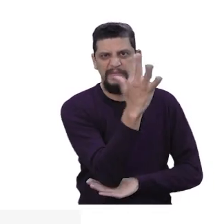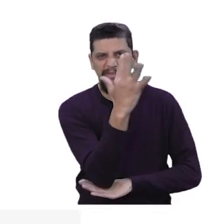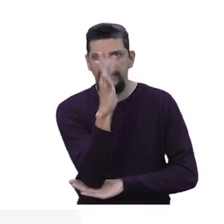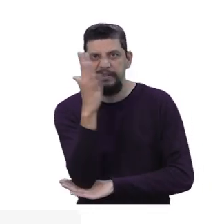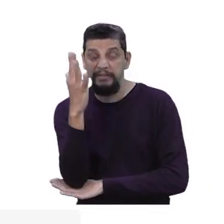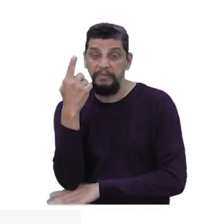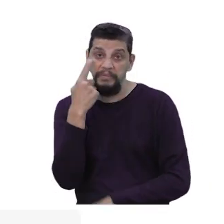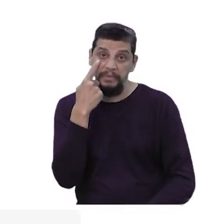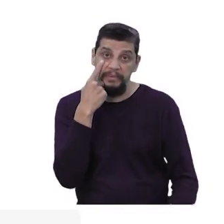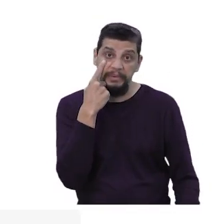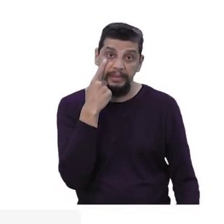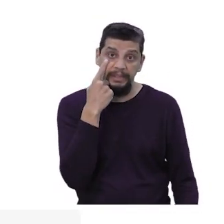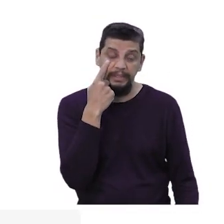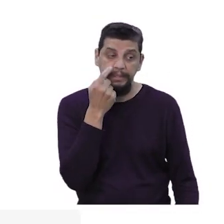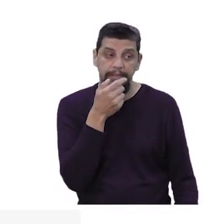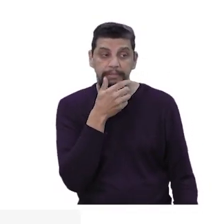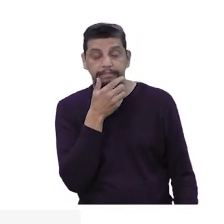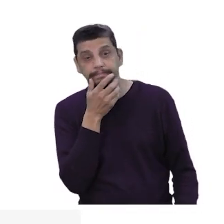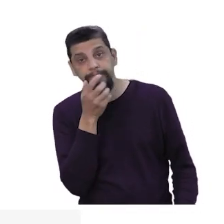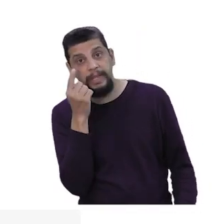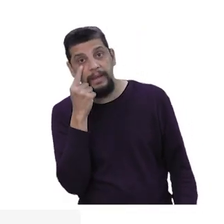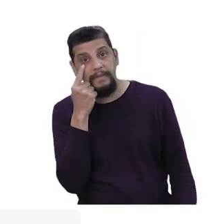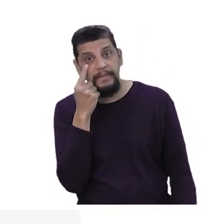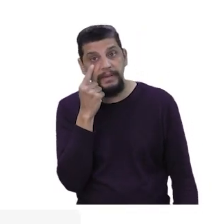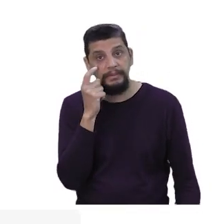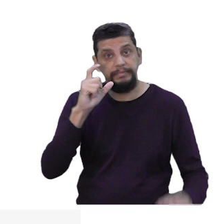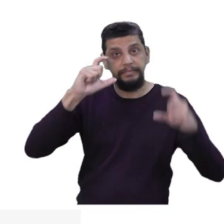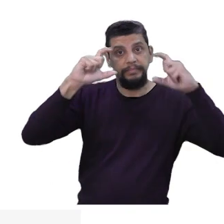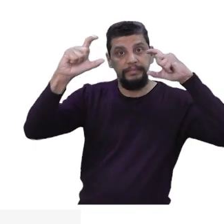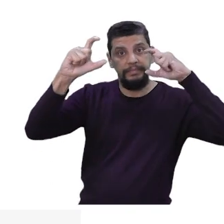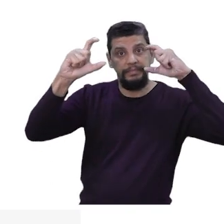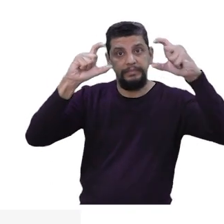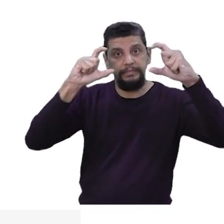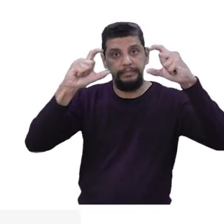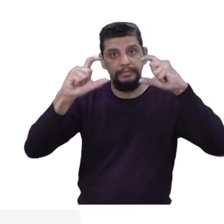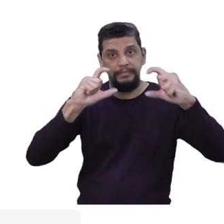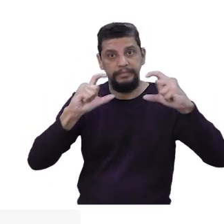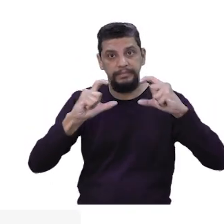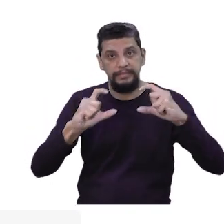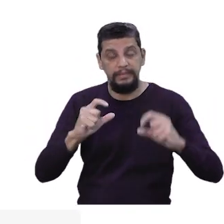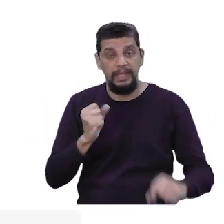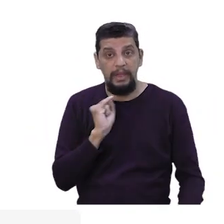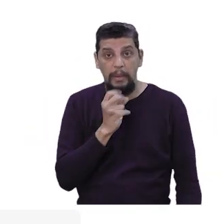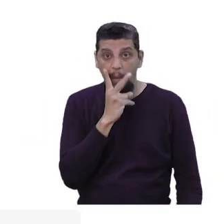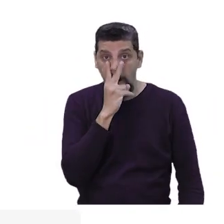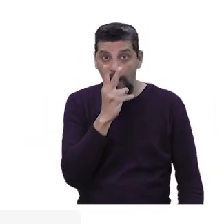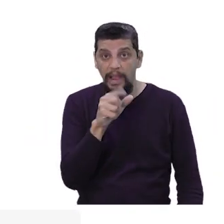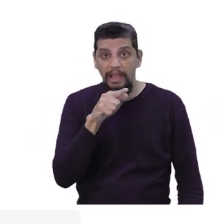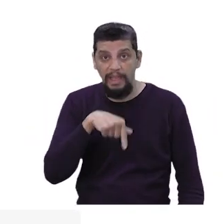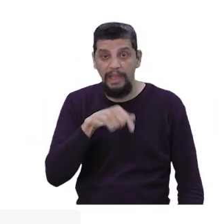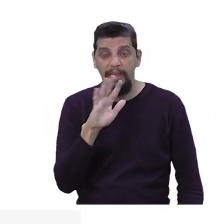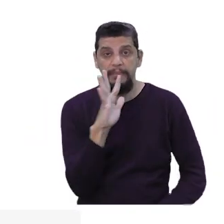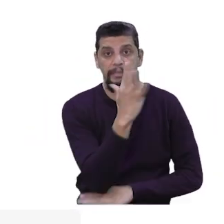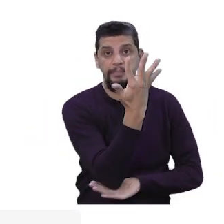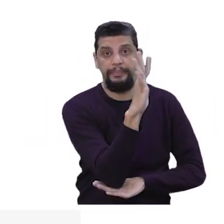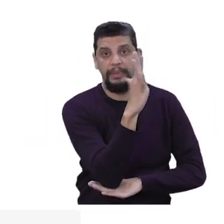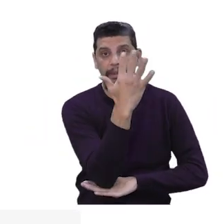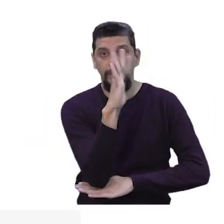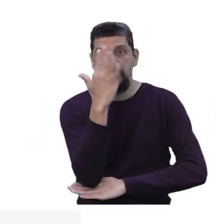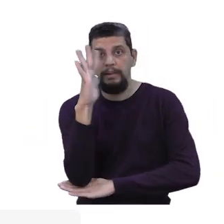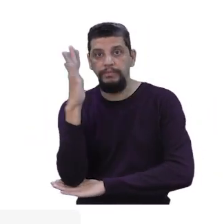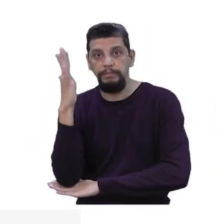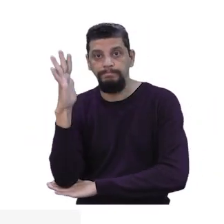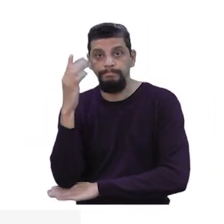Vou abrir mais uma, olha. Veja lá. E eu acho que é uma árvore. Que será? Vamos lá.